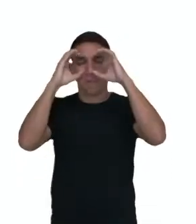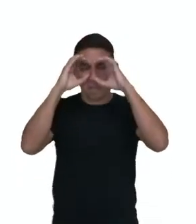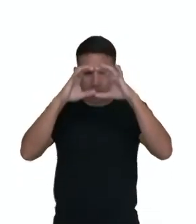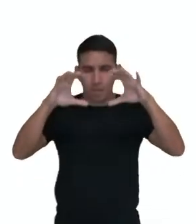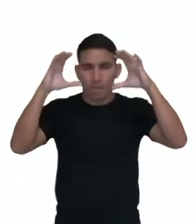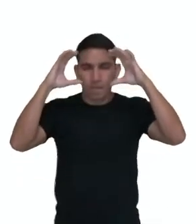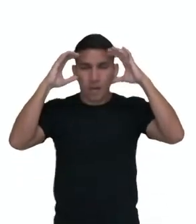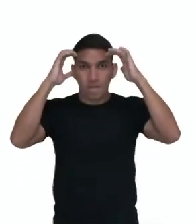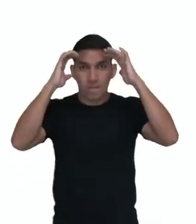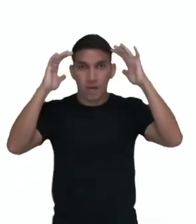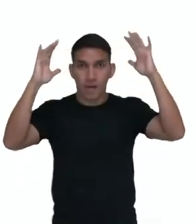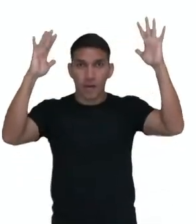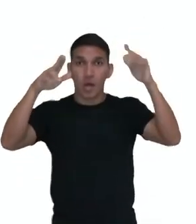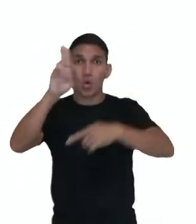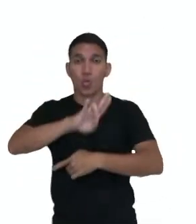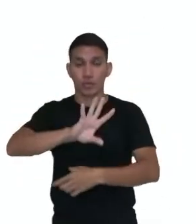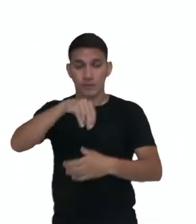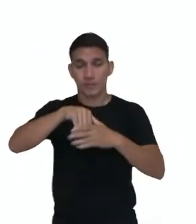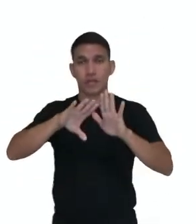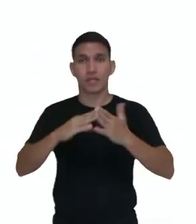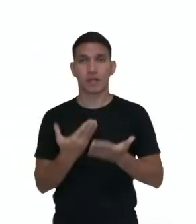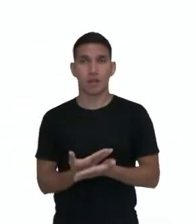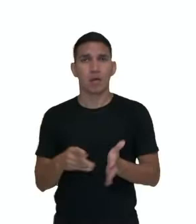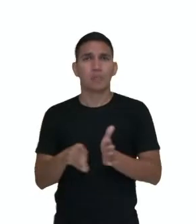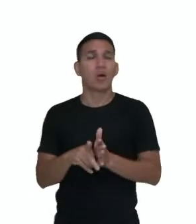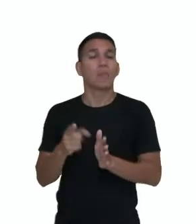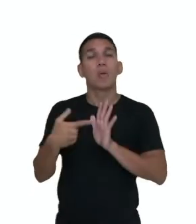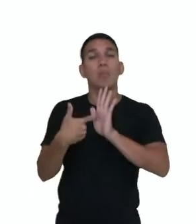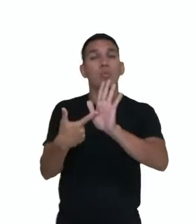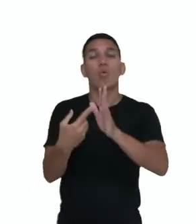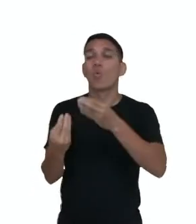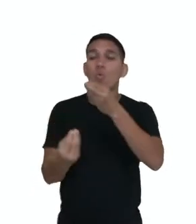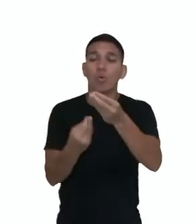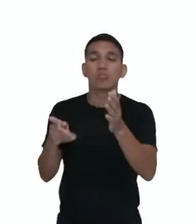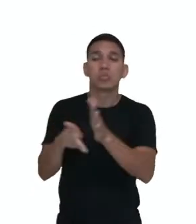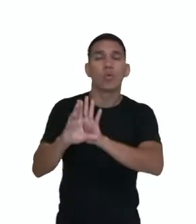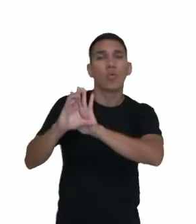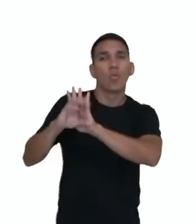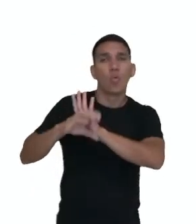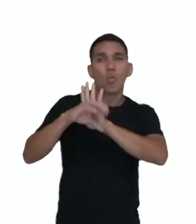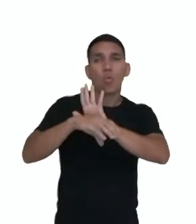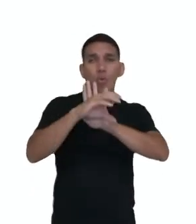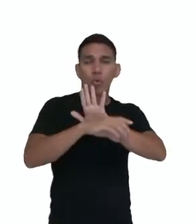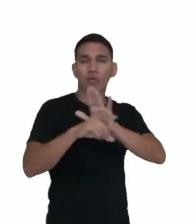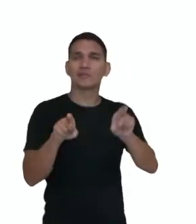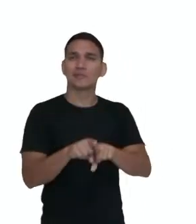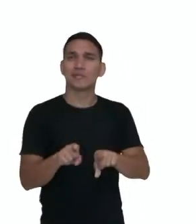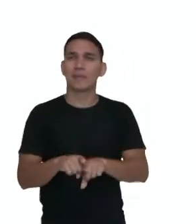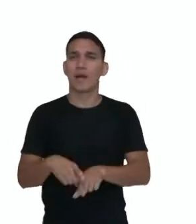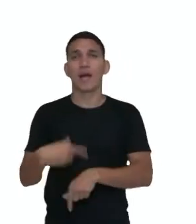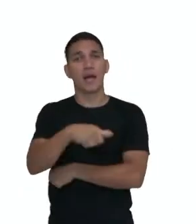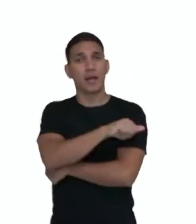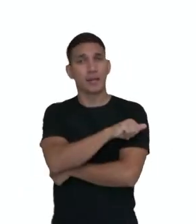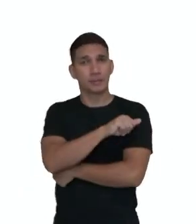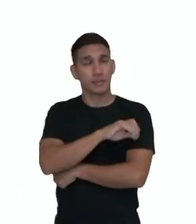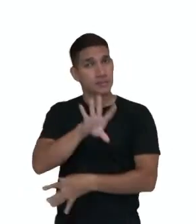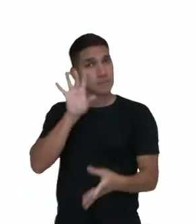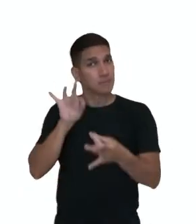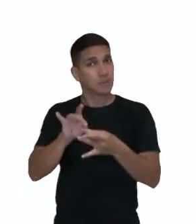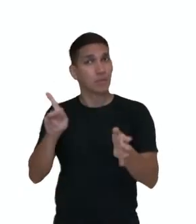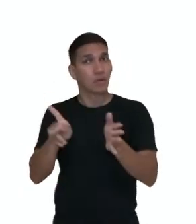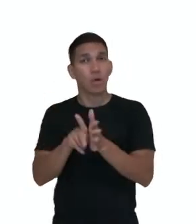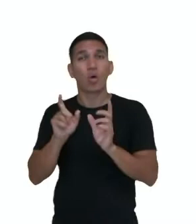ser utilizada nas salas de aula para demonstrar conceitos aos estudantes, especialmente quando se trata